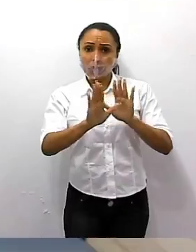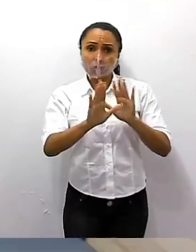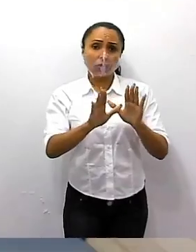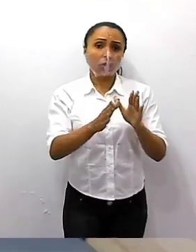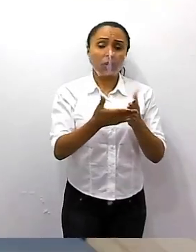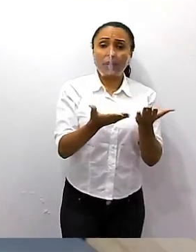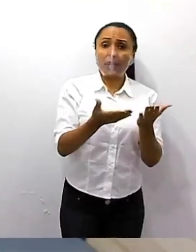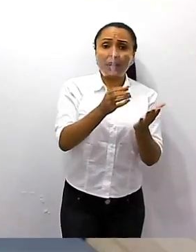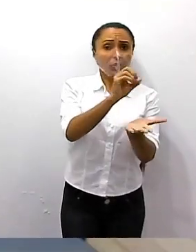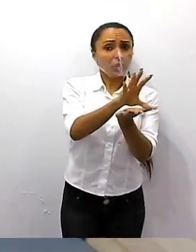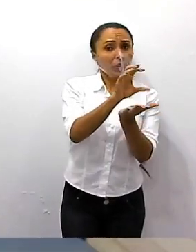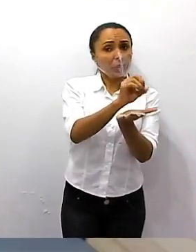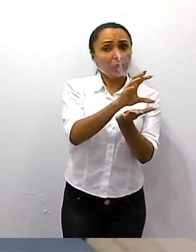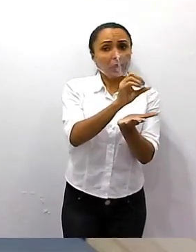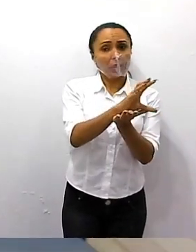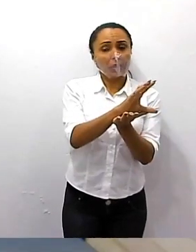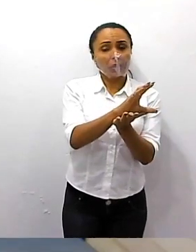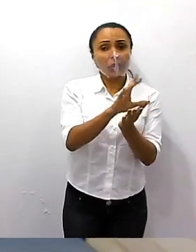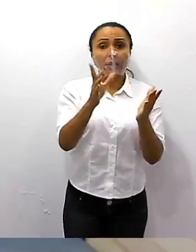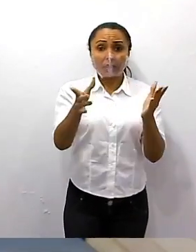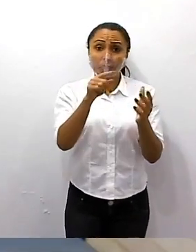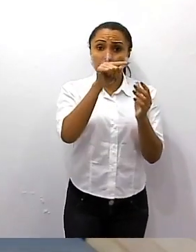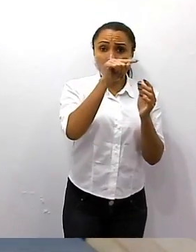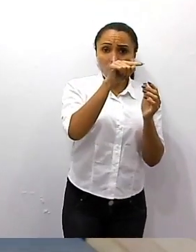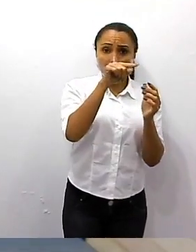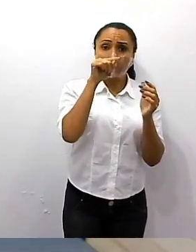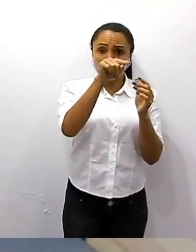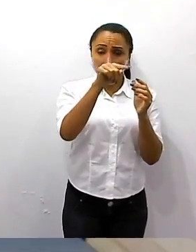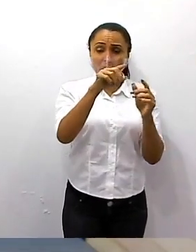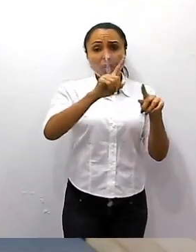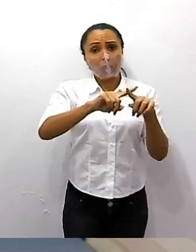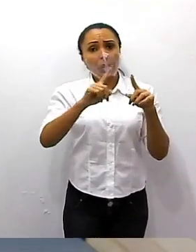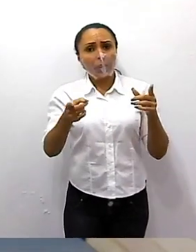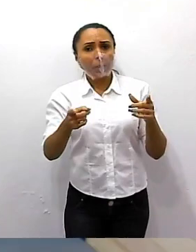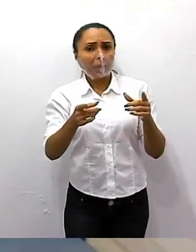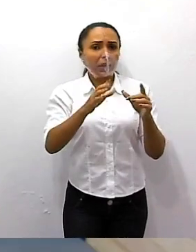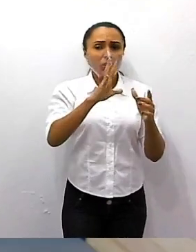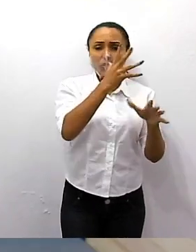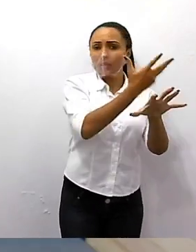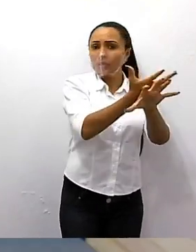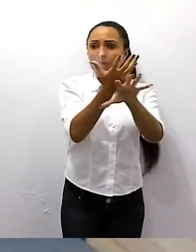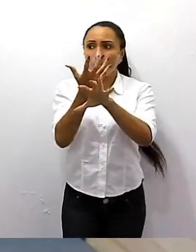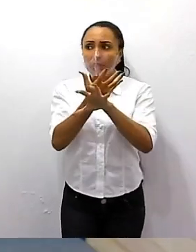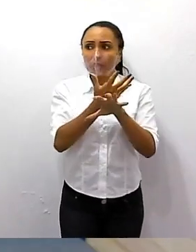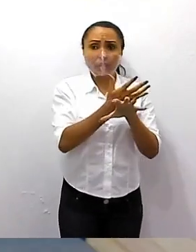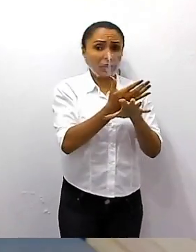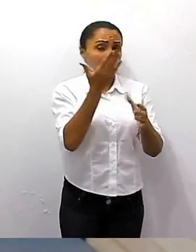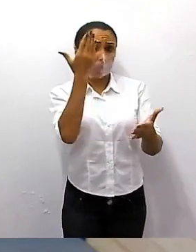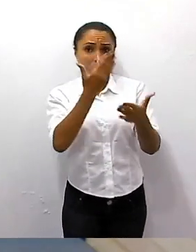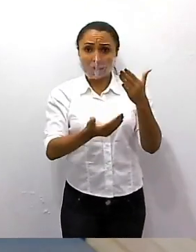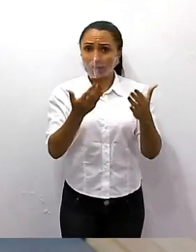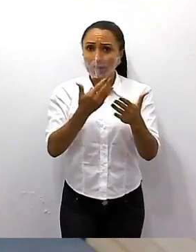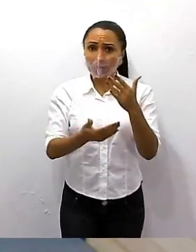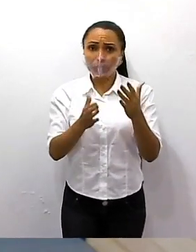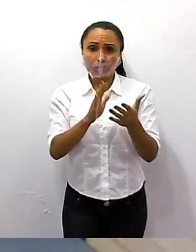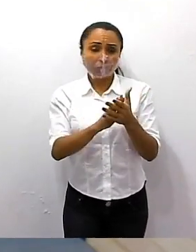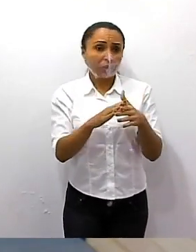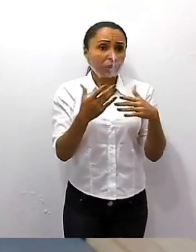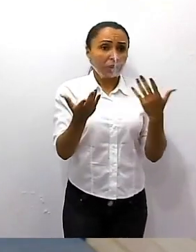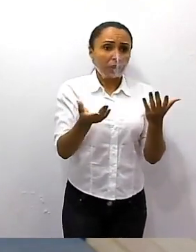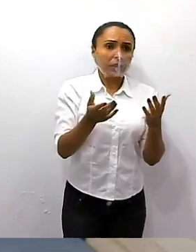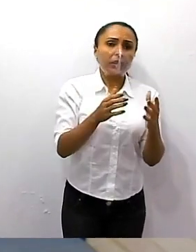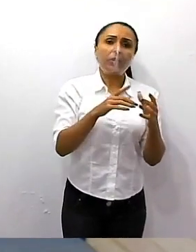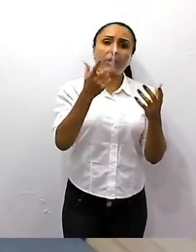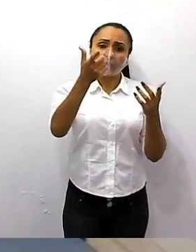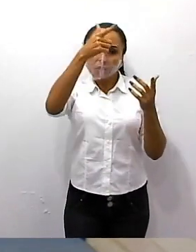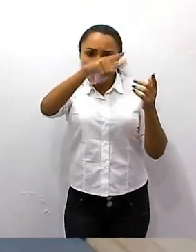EducaPE, como, ou melhor, não só as aulas de pontuação, como as aulas de todas as disciplinas. Se você perdeu alguma ou quer assistir novamente alguma